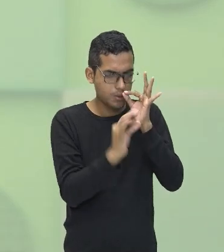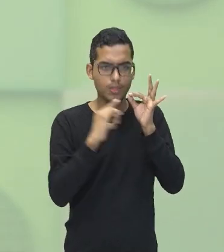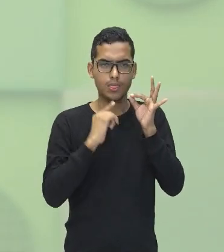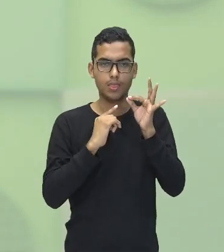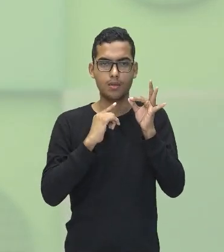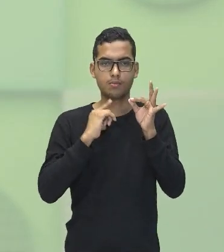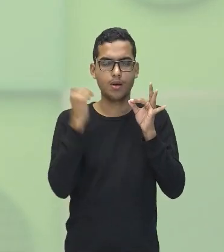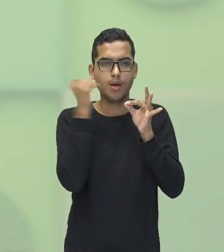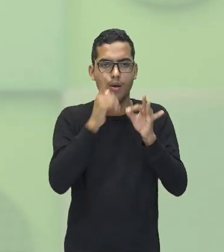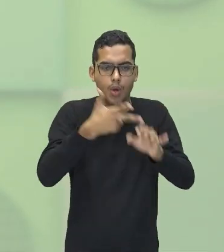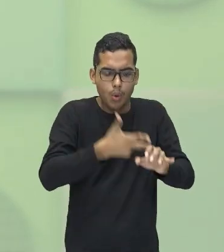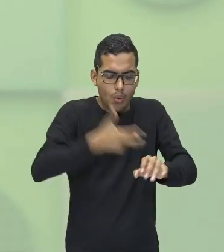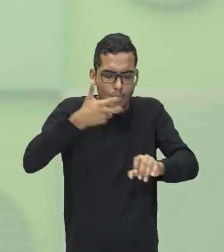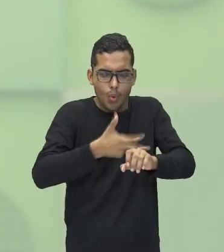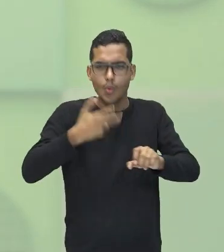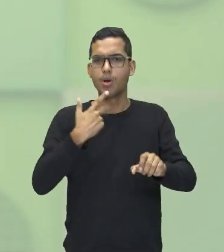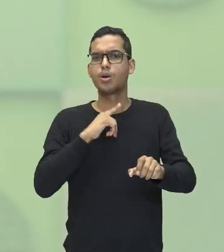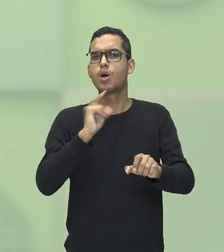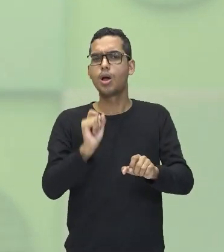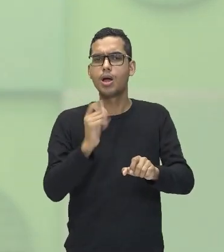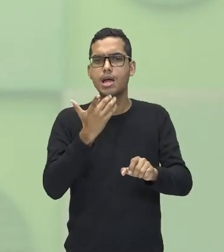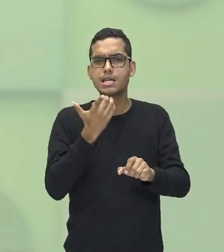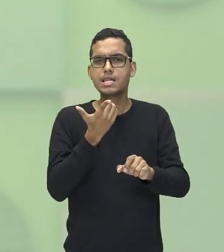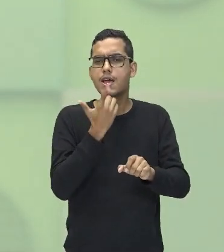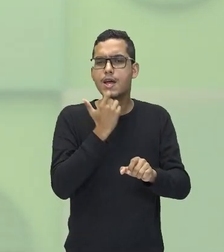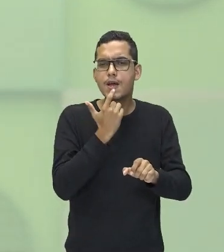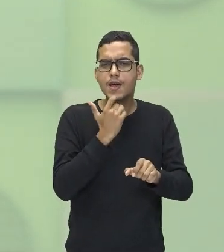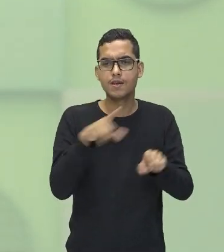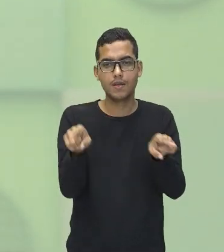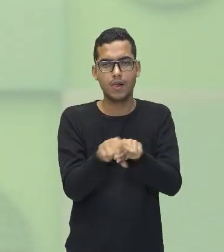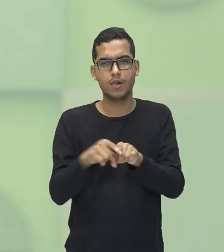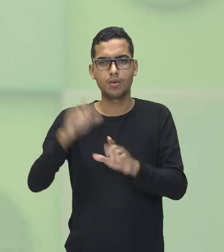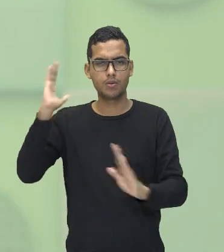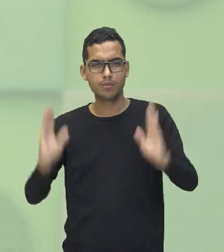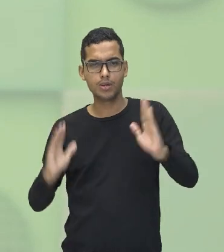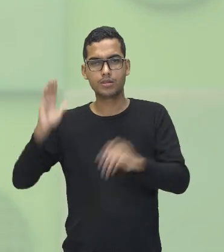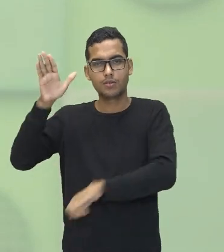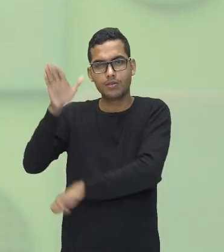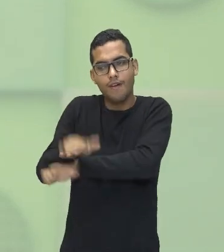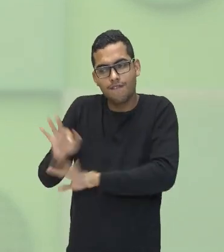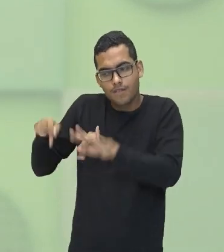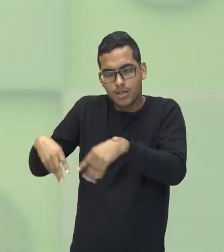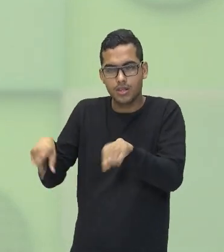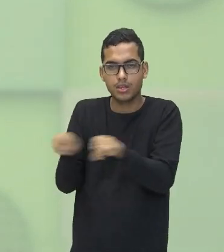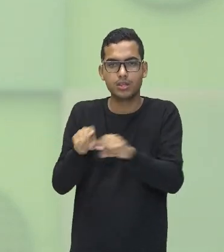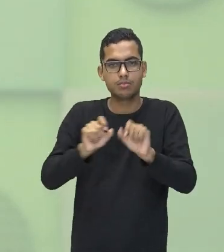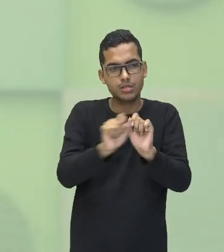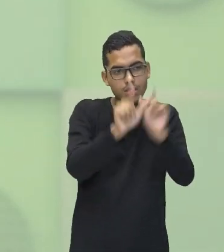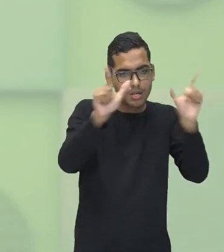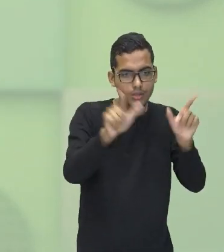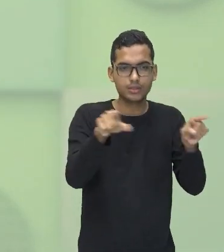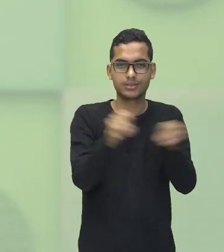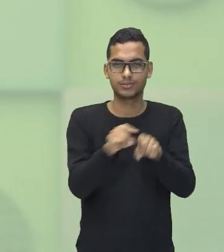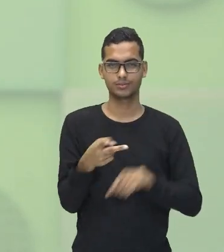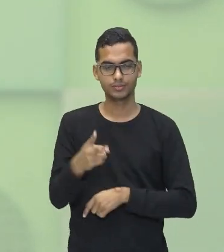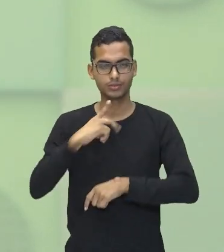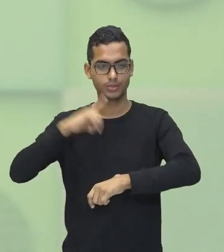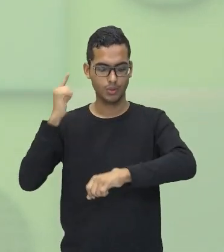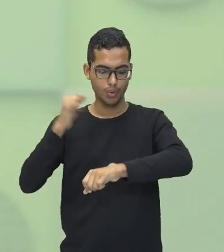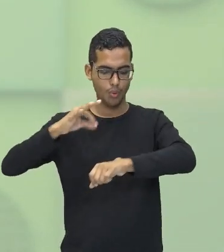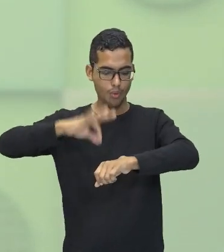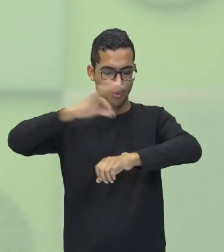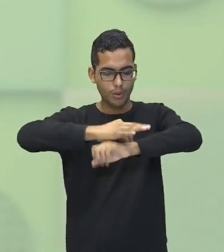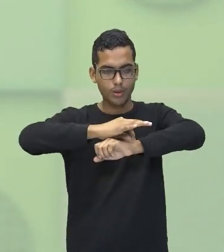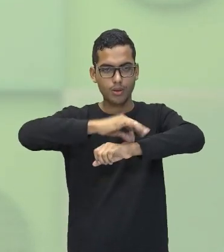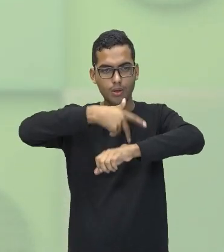ali aquela pessoa no período do dia ou no final da tarde com mais frequência. A pessoa que tem essa doença, ela apresenta